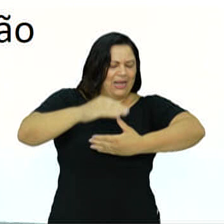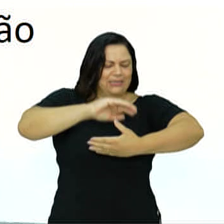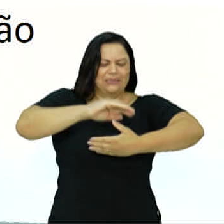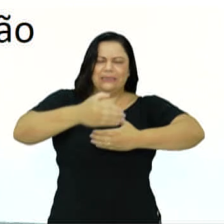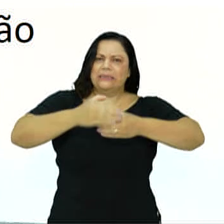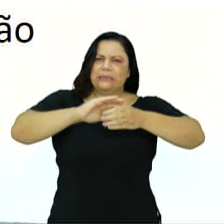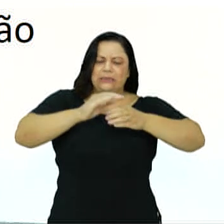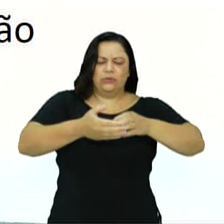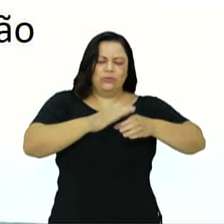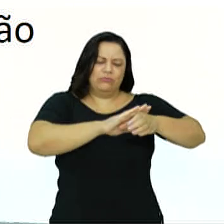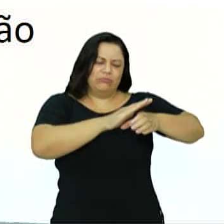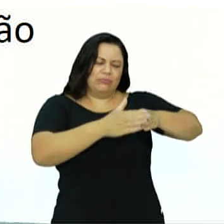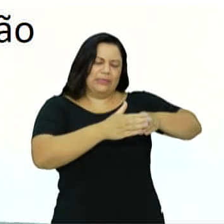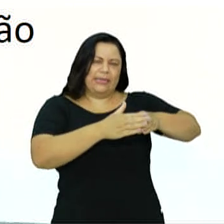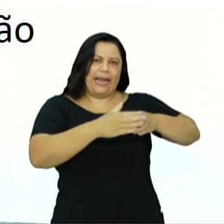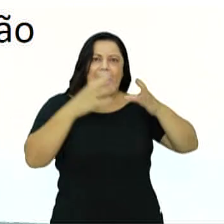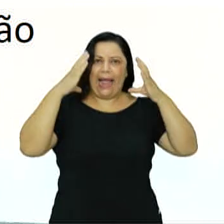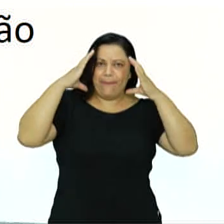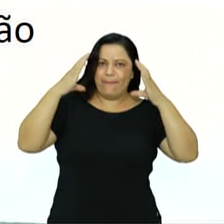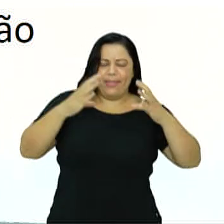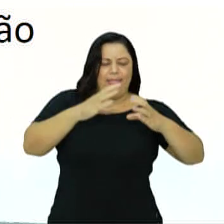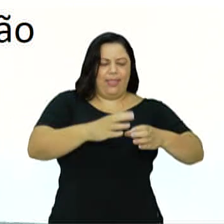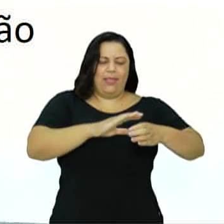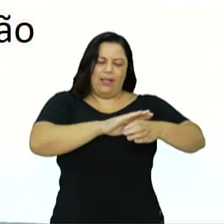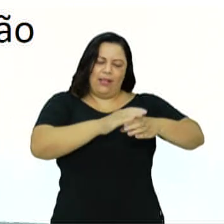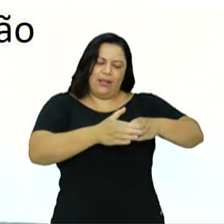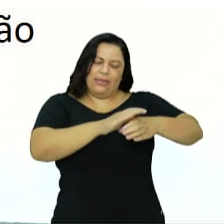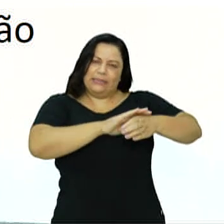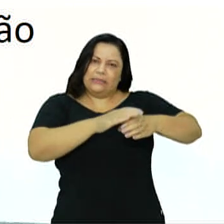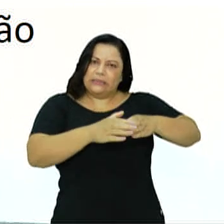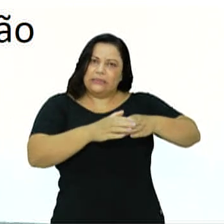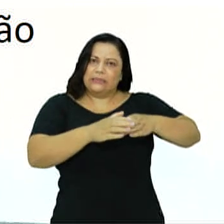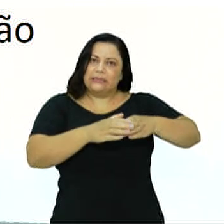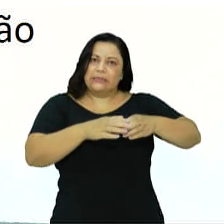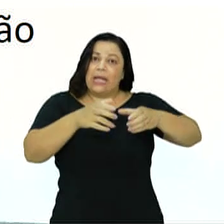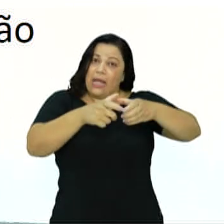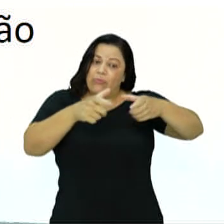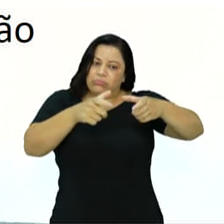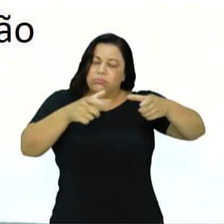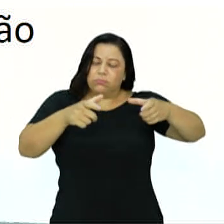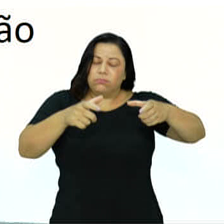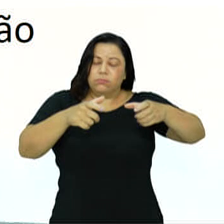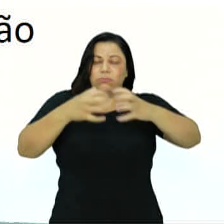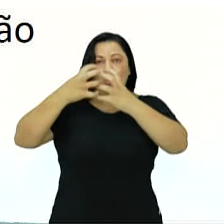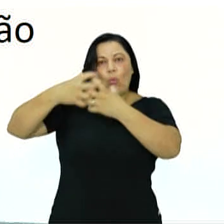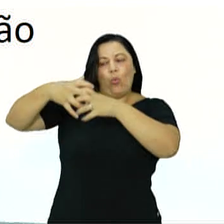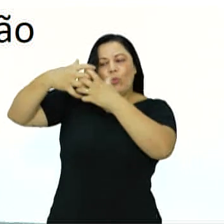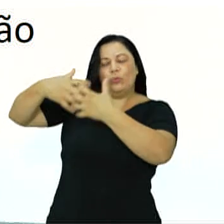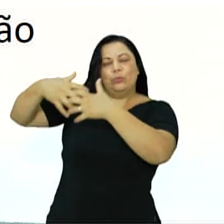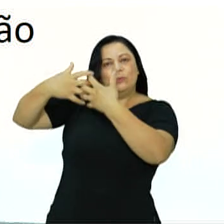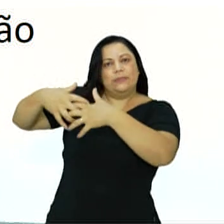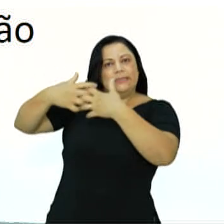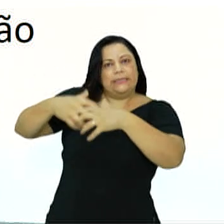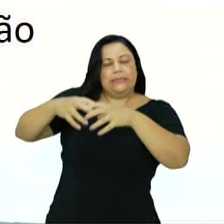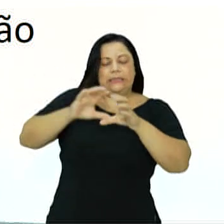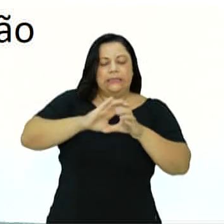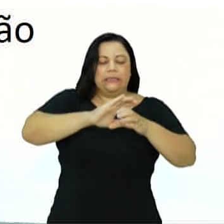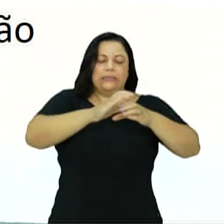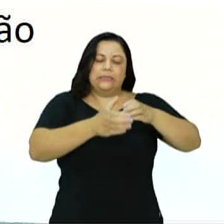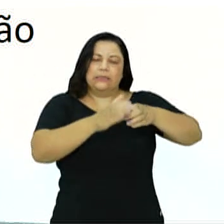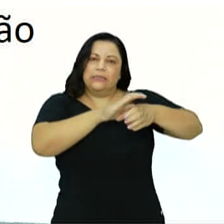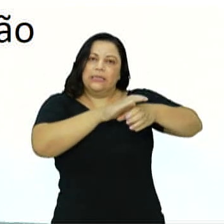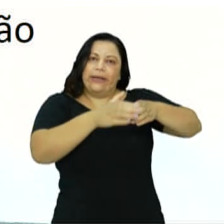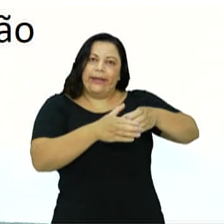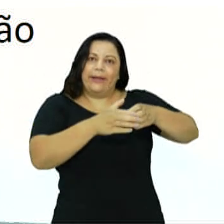do bebê cresça, ou seja, ela dá a permissão para que o cérebro do bebê cresça e não fique